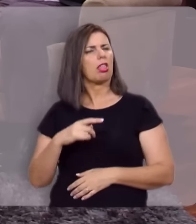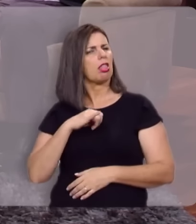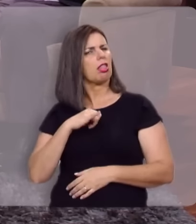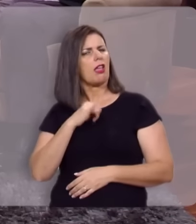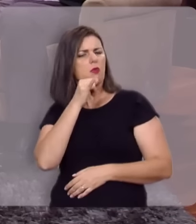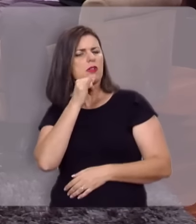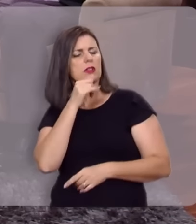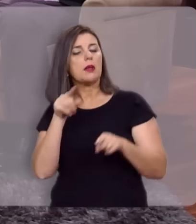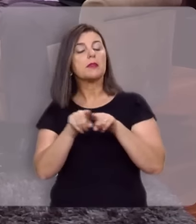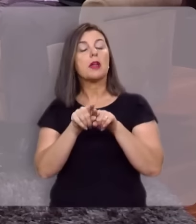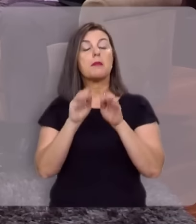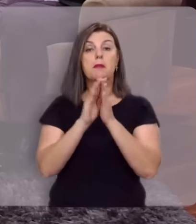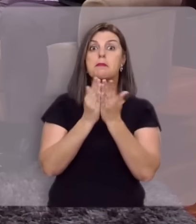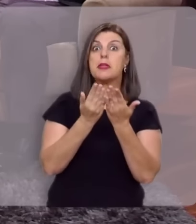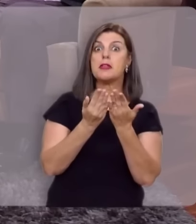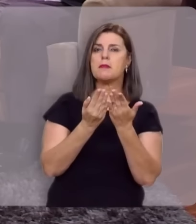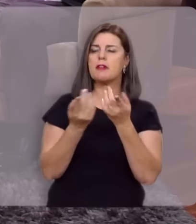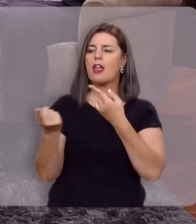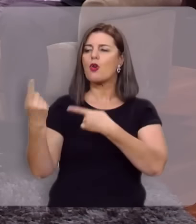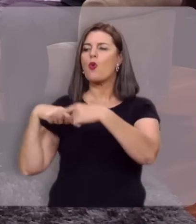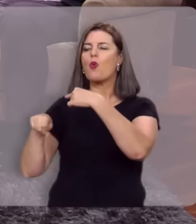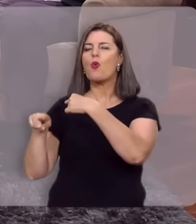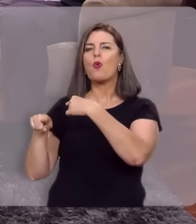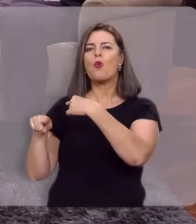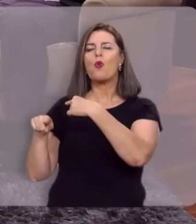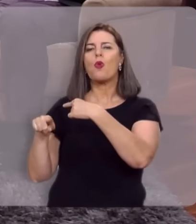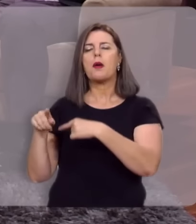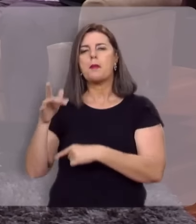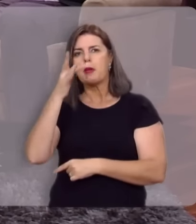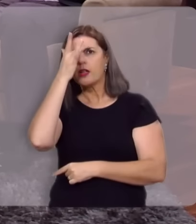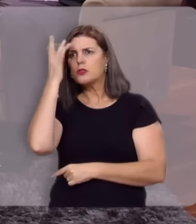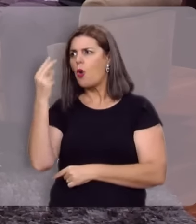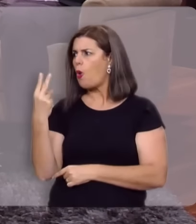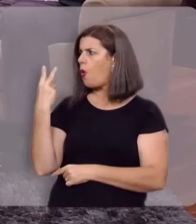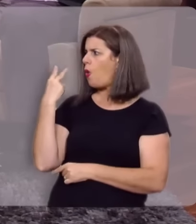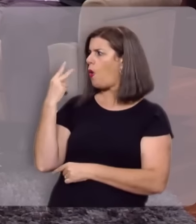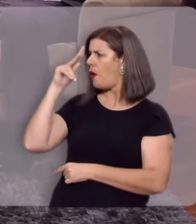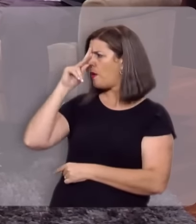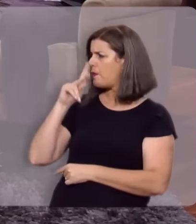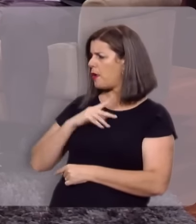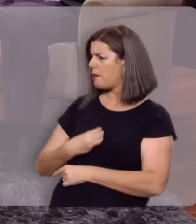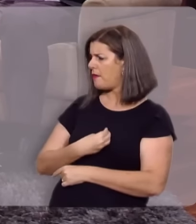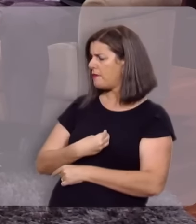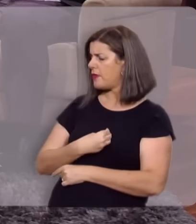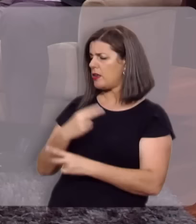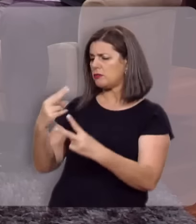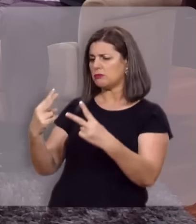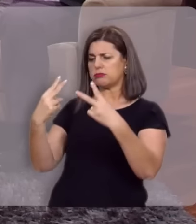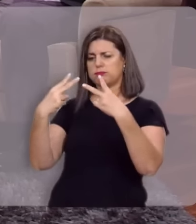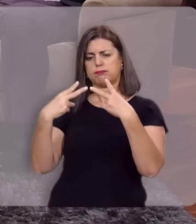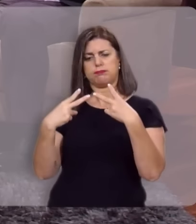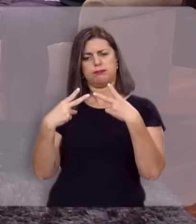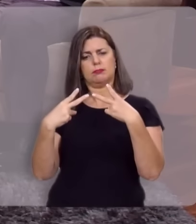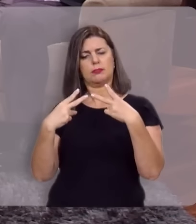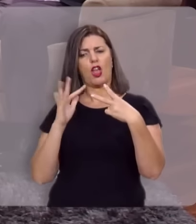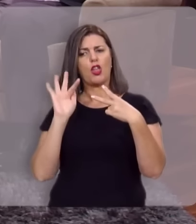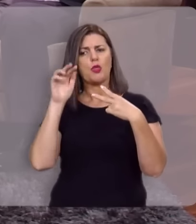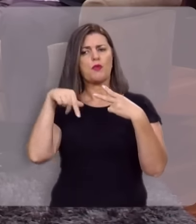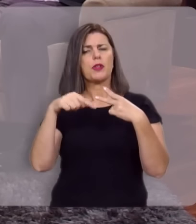exemplo bíblico que é contrário a esse, de alguém que olha para a sua própria vida e ao